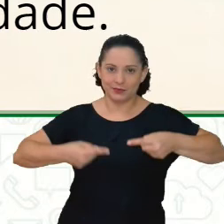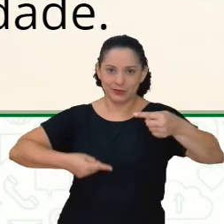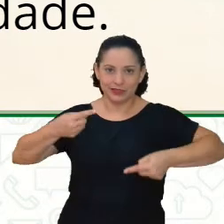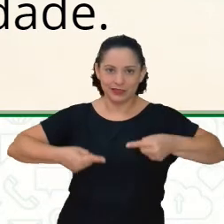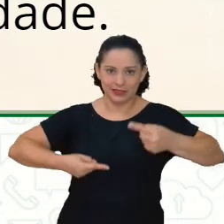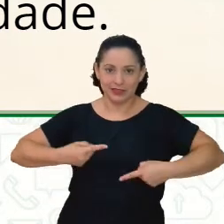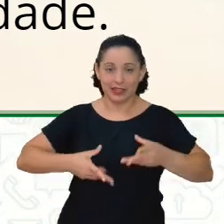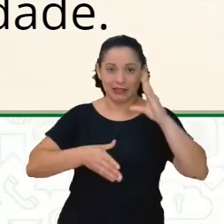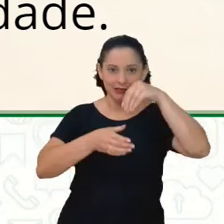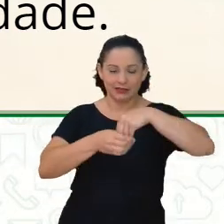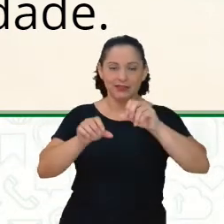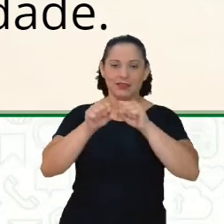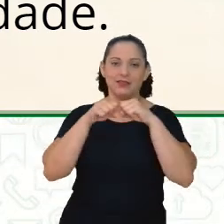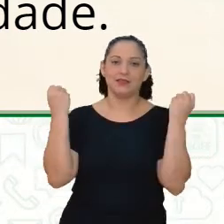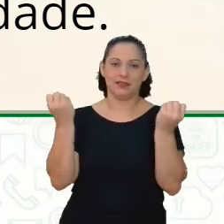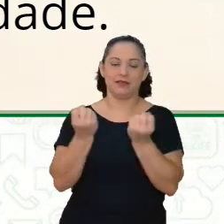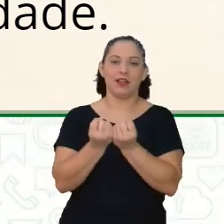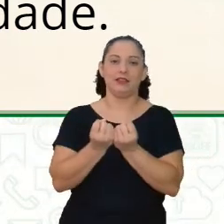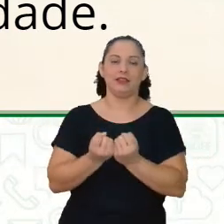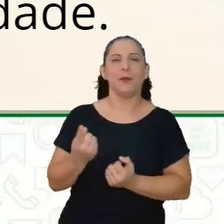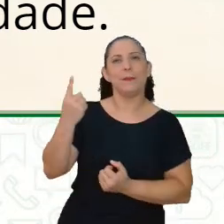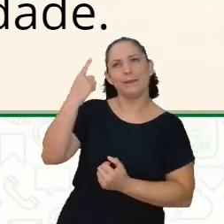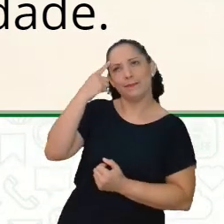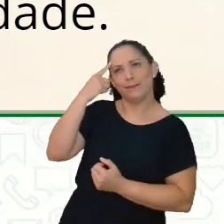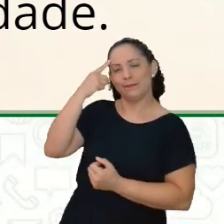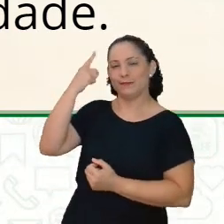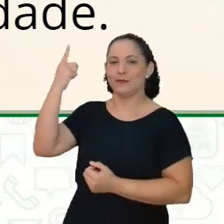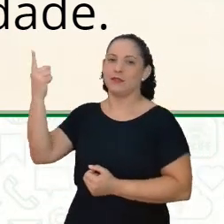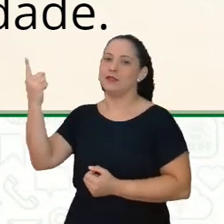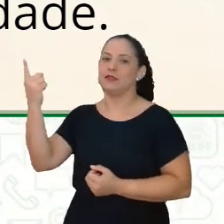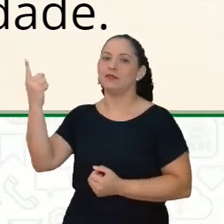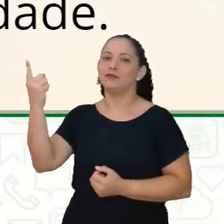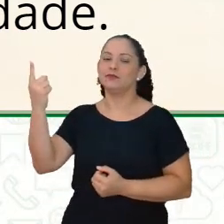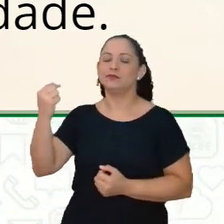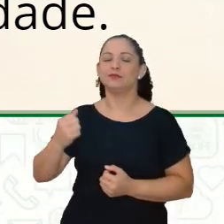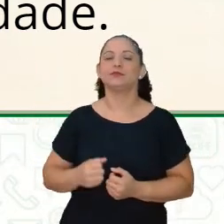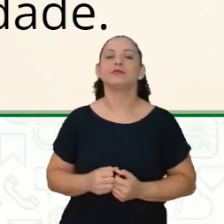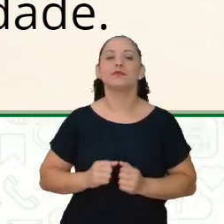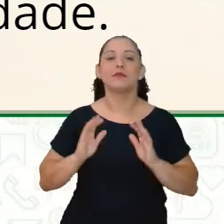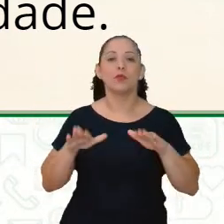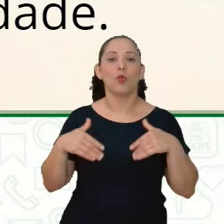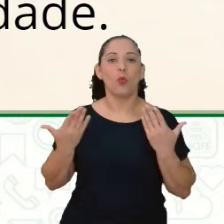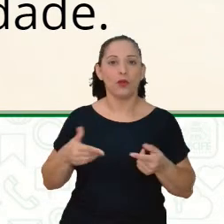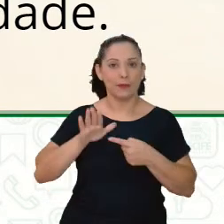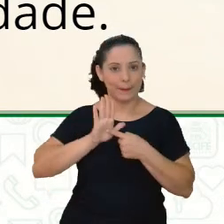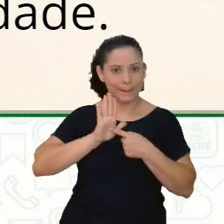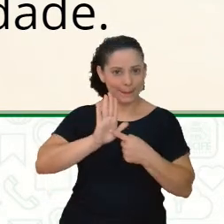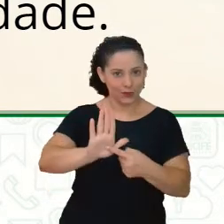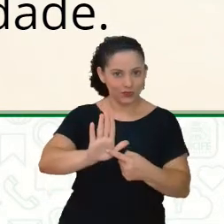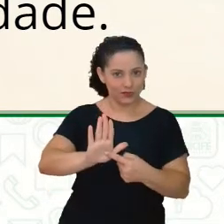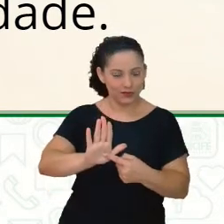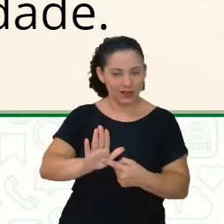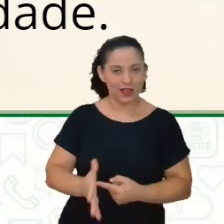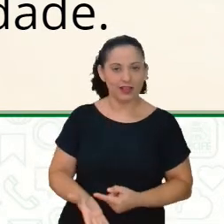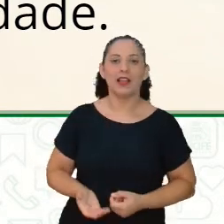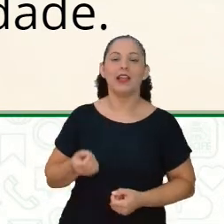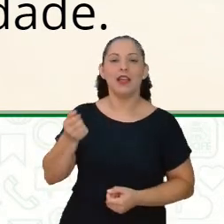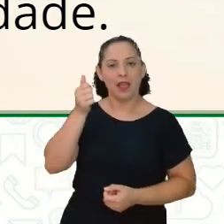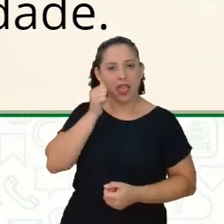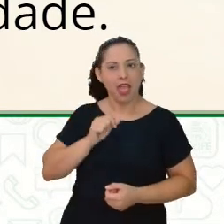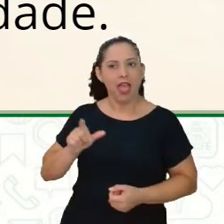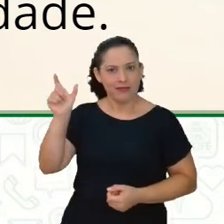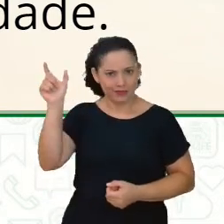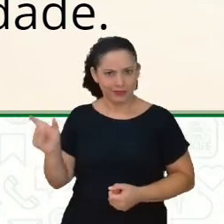de uma sociedade. Então, pensando assim, tá? Quando eu trouxe aí a fala de Dona